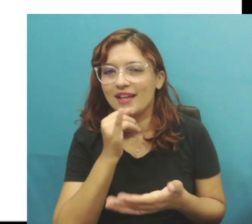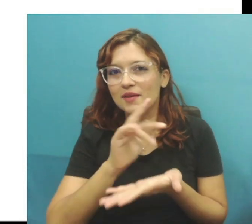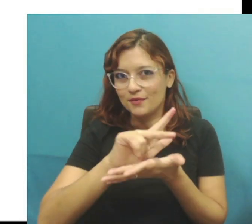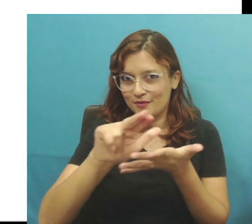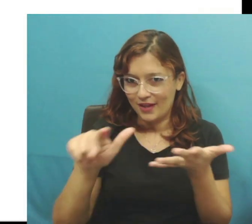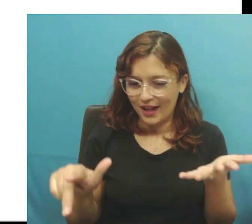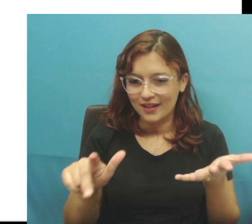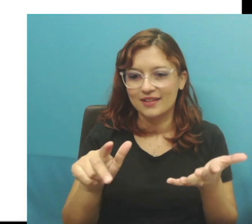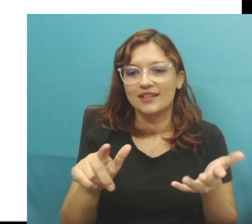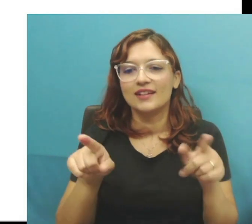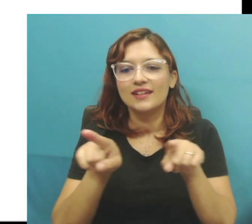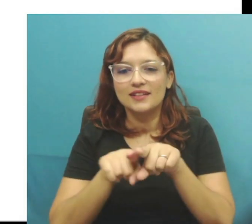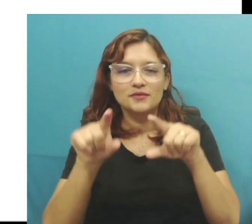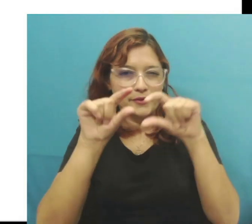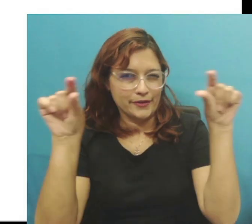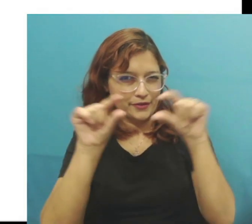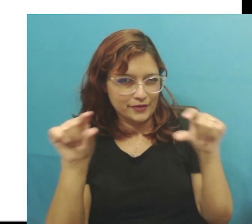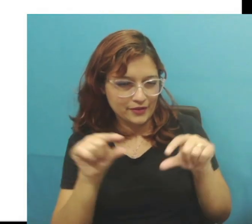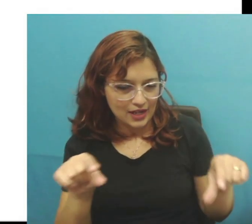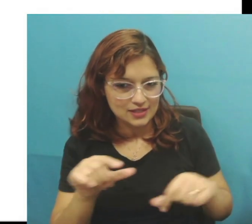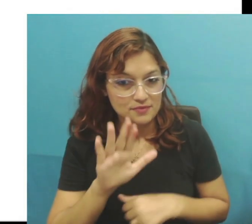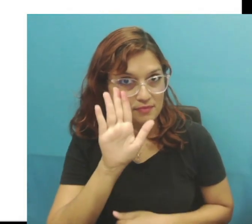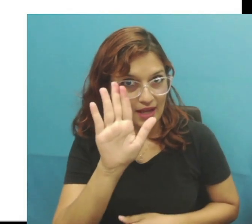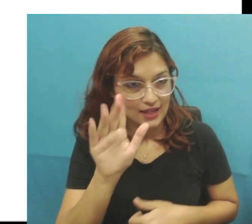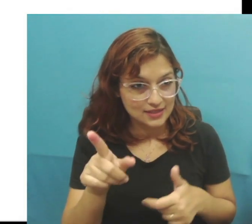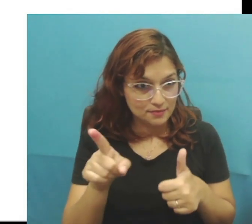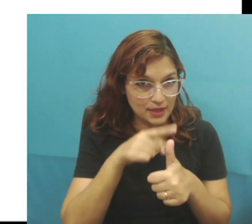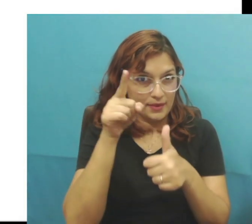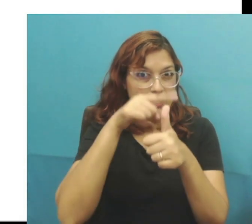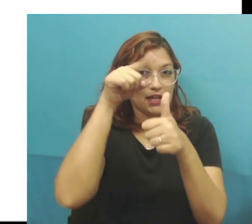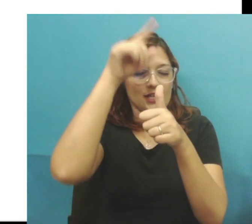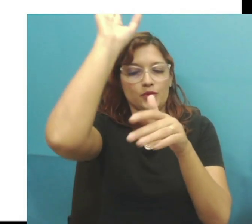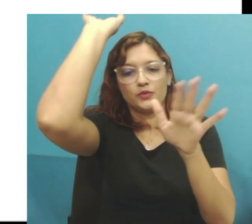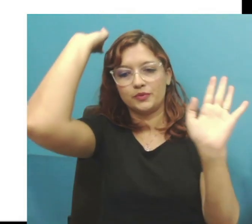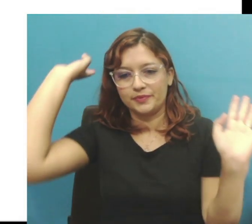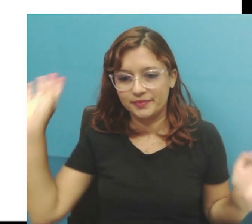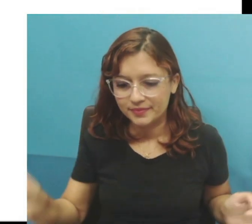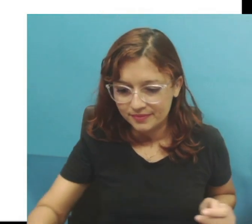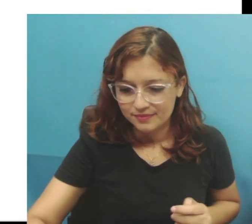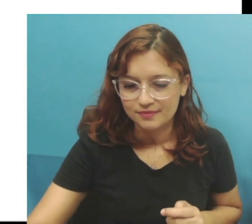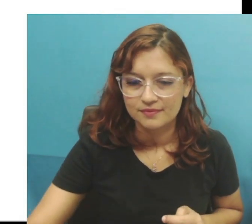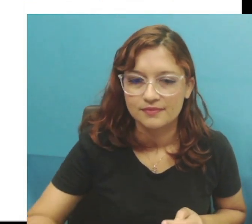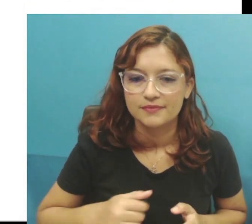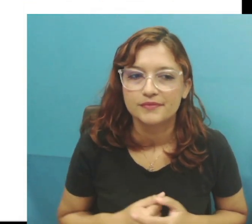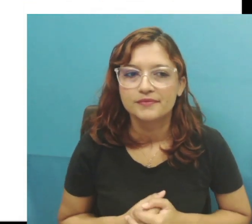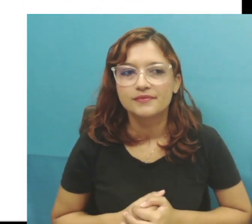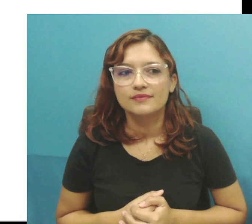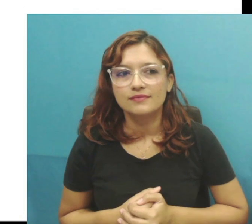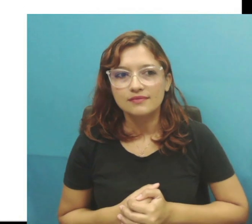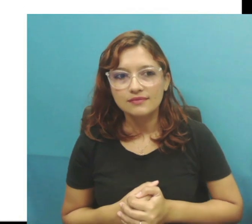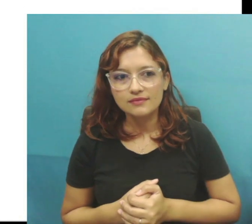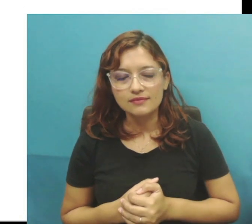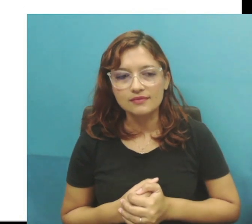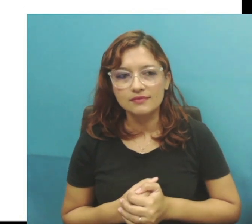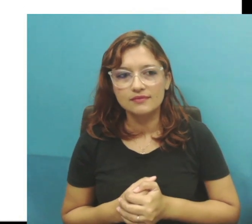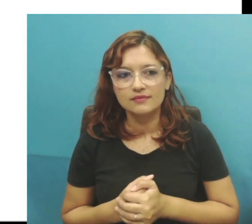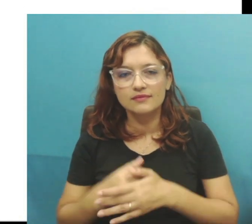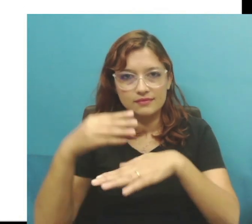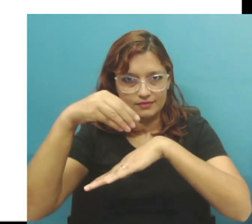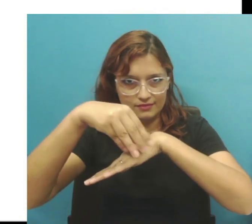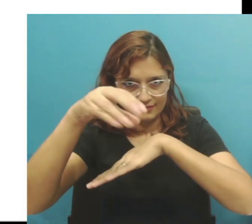Mais um exemplo. Vamos ver vários exemplos, na verdade, várias frases. Mas, primeiro de tudo,